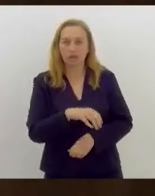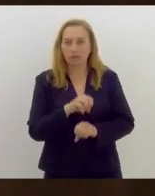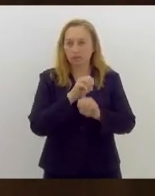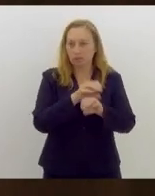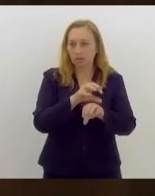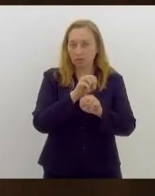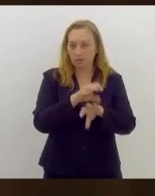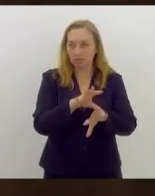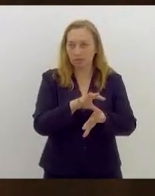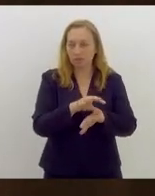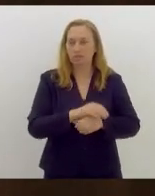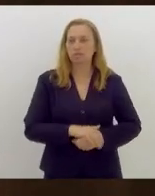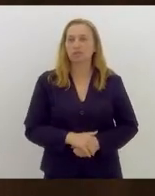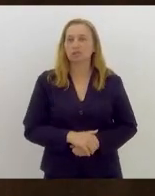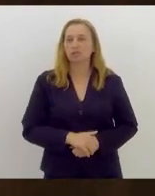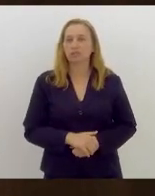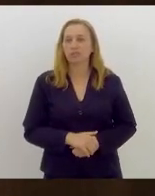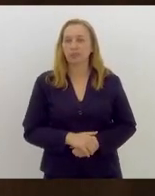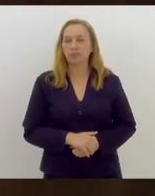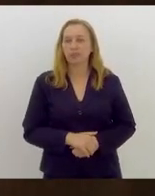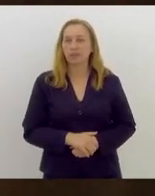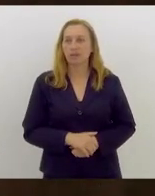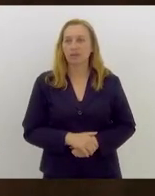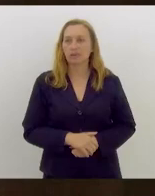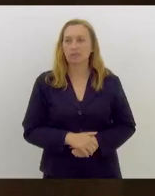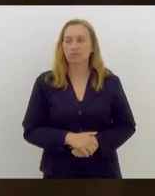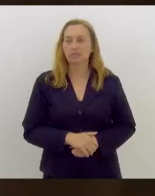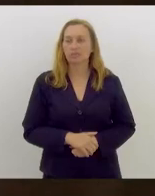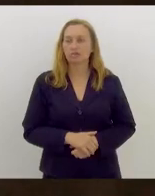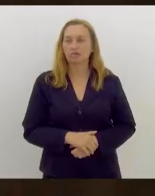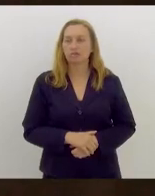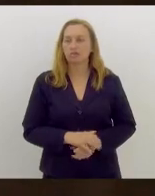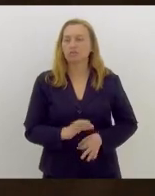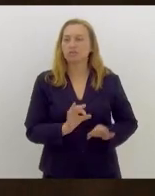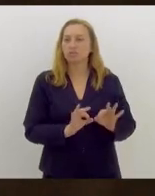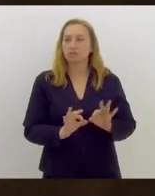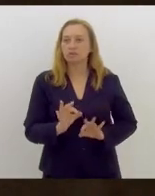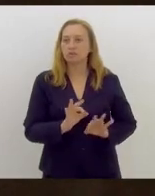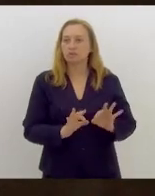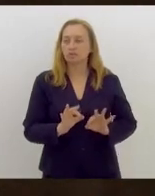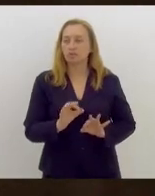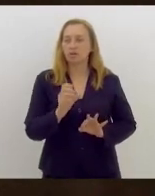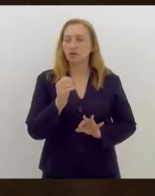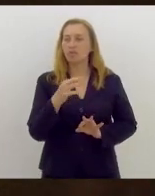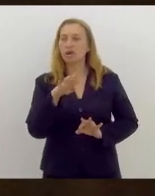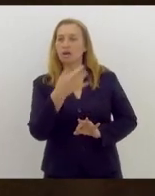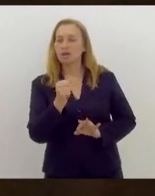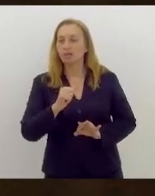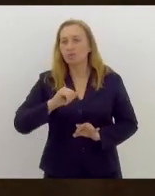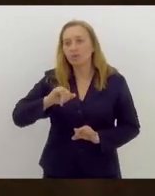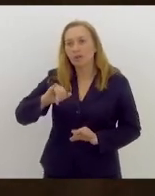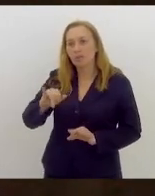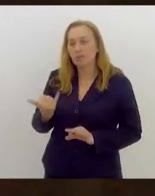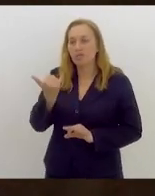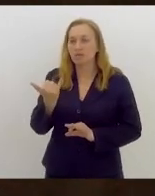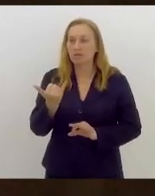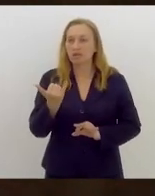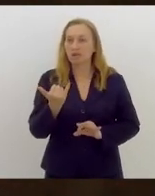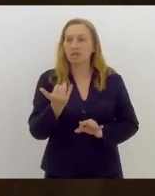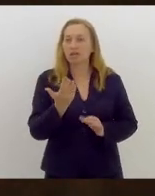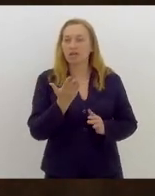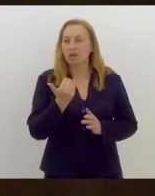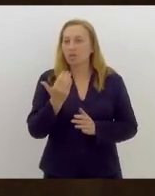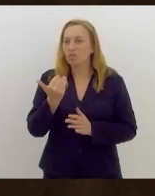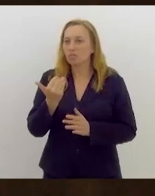ensino disponibiliza em composteiras orgânicas para reaproveitamento das sobras da produção